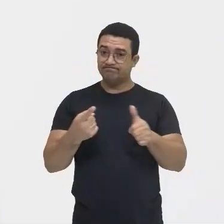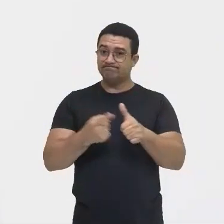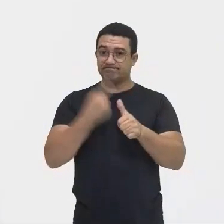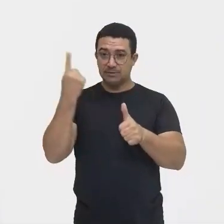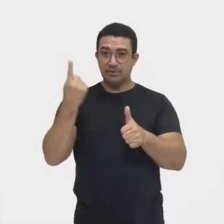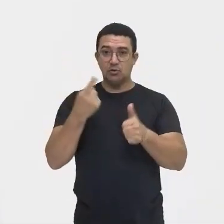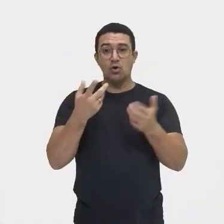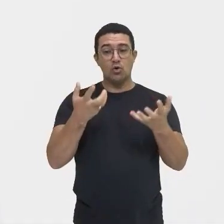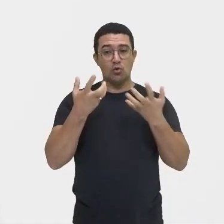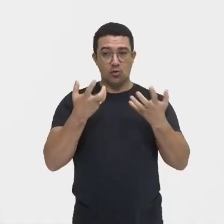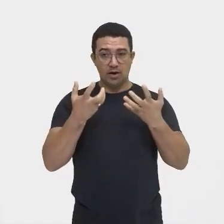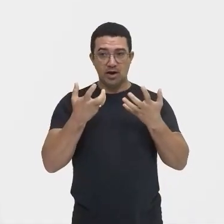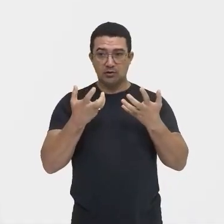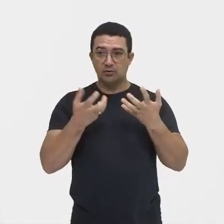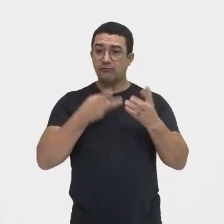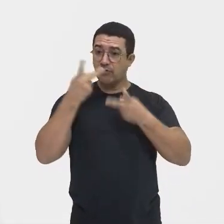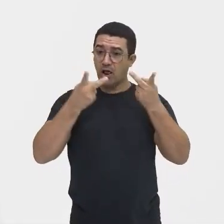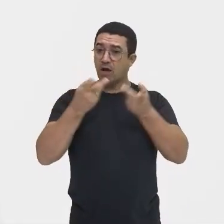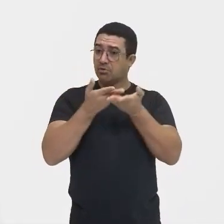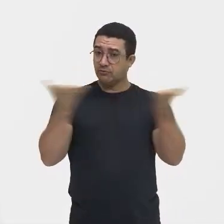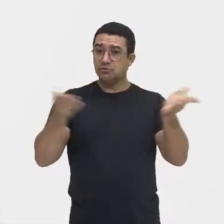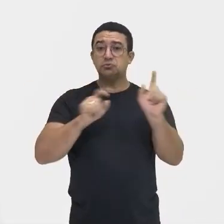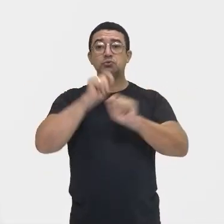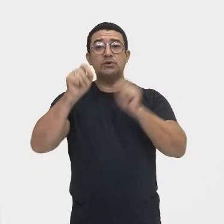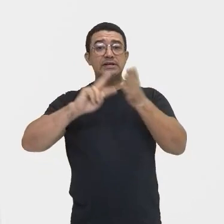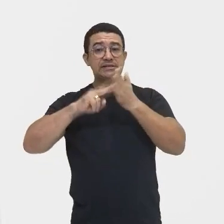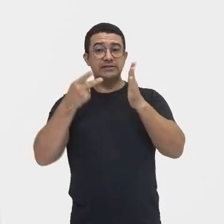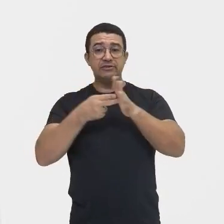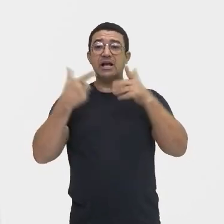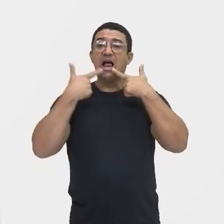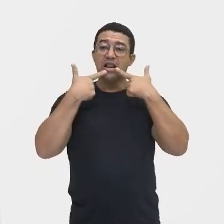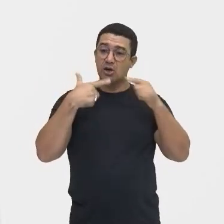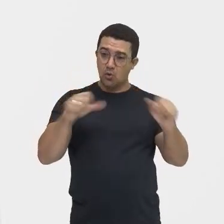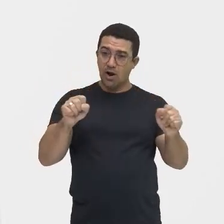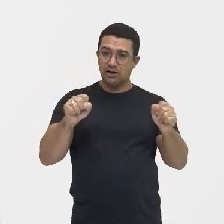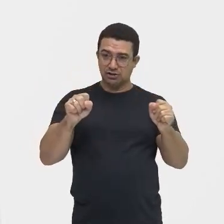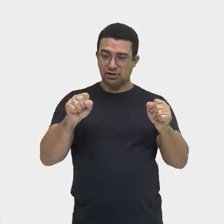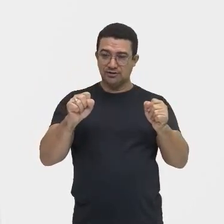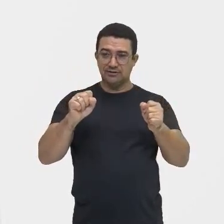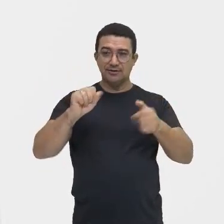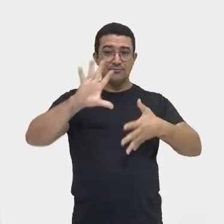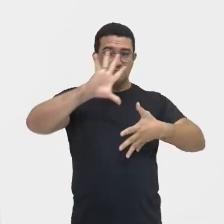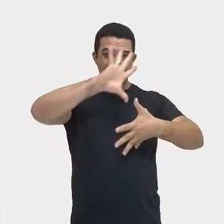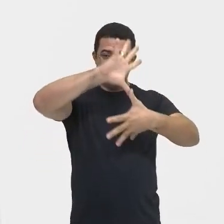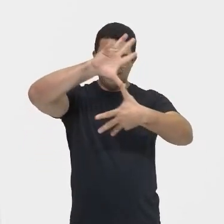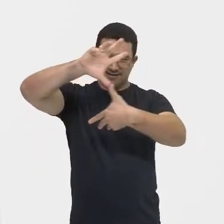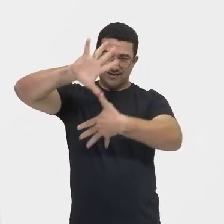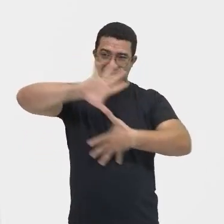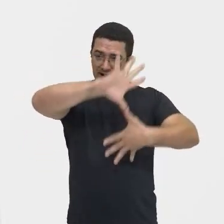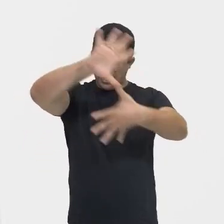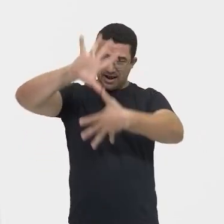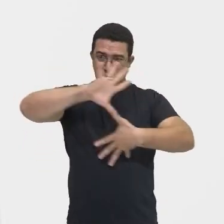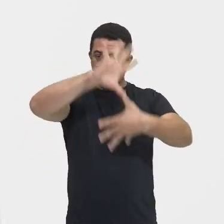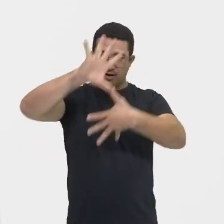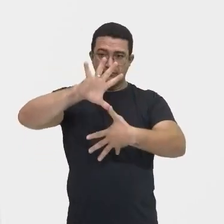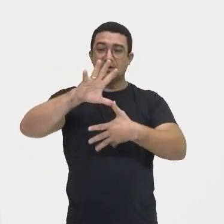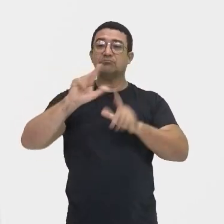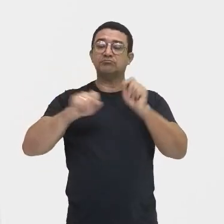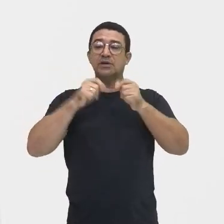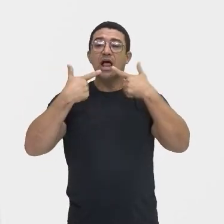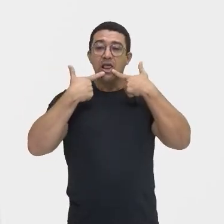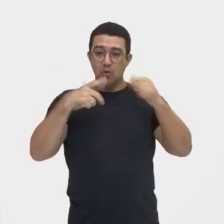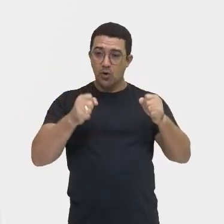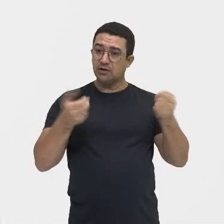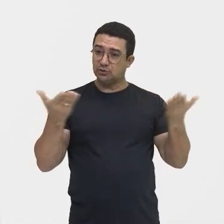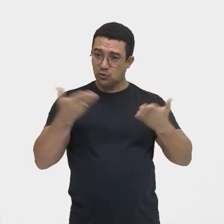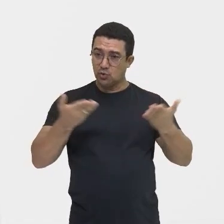Primeiramente, eu queria definir para vocês o que é a linguagem cartográfica, tá certo? A linguagem cartográfica que eu vou tratar